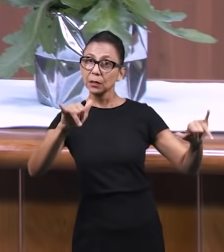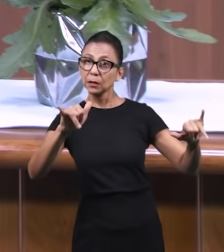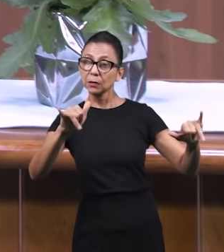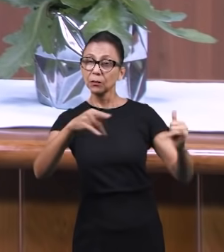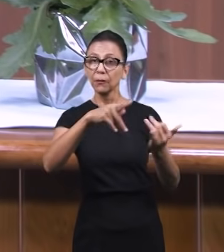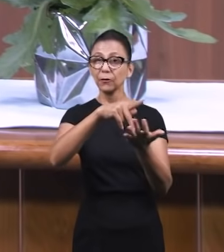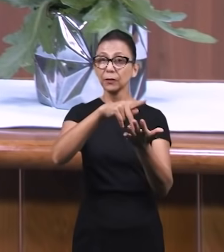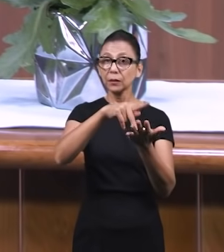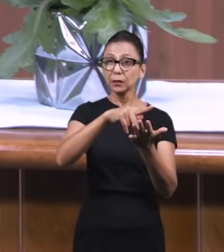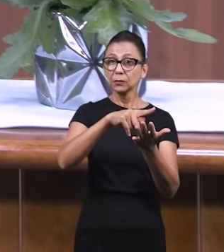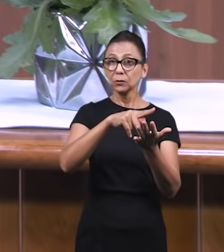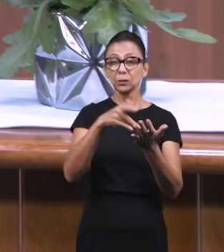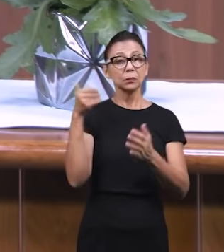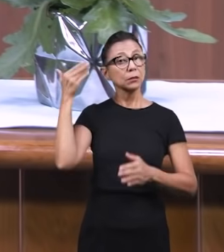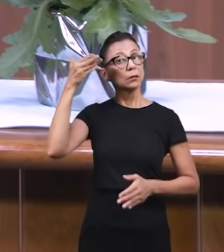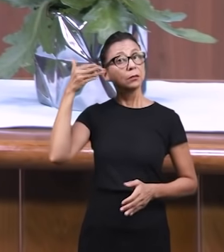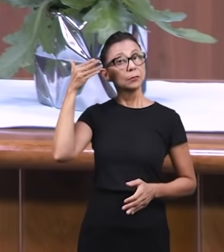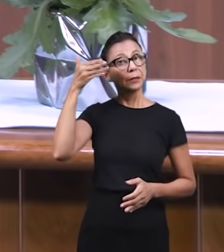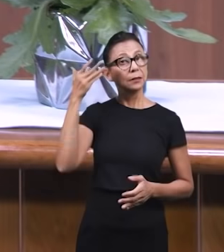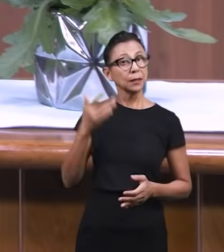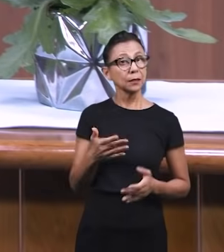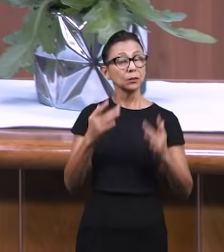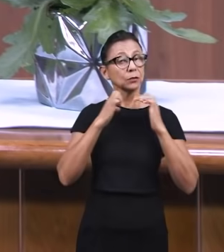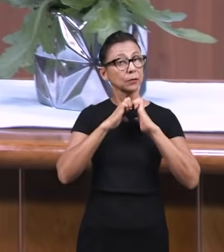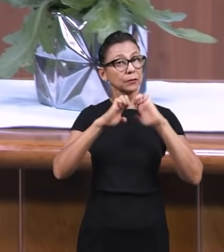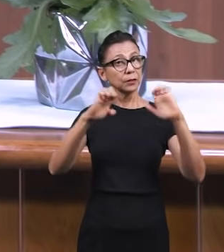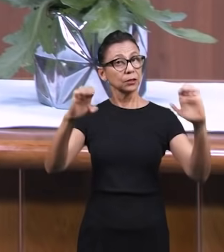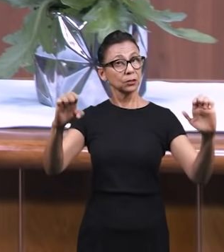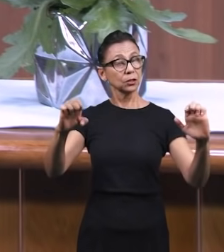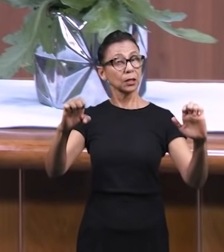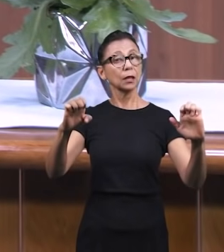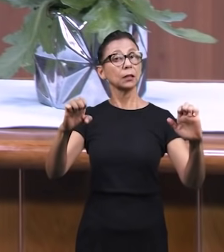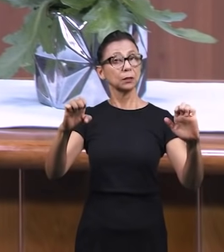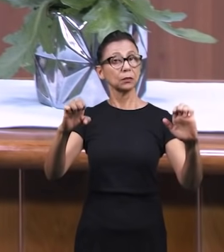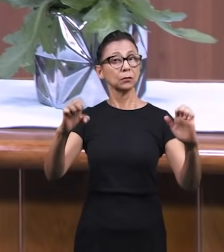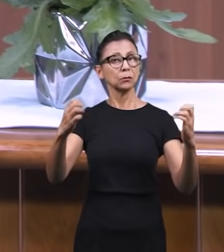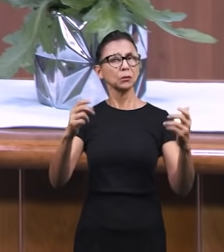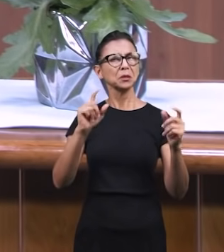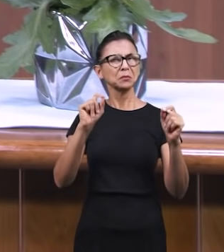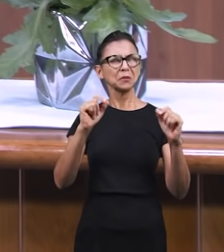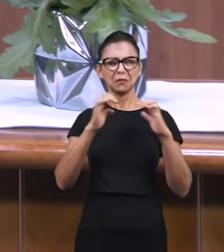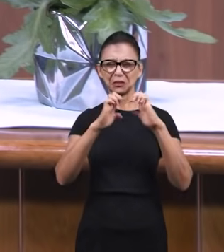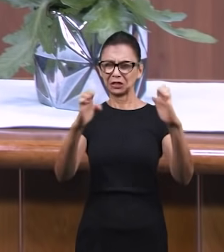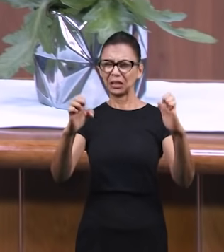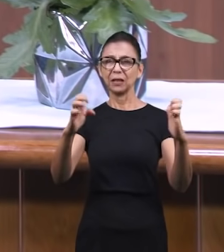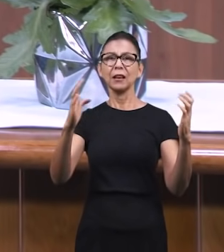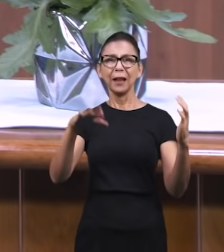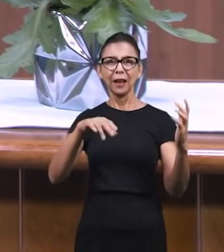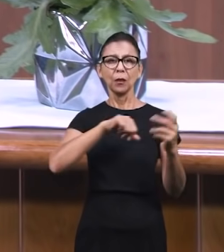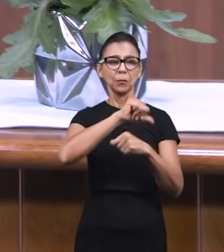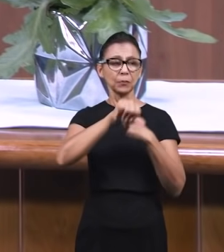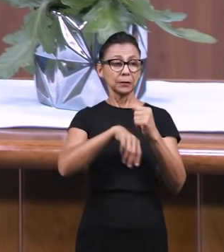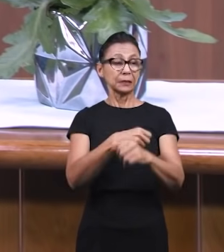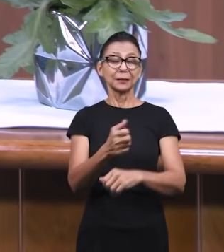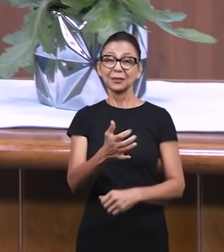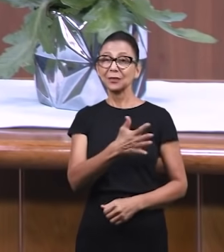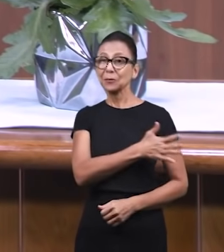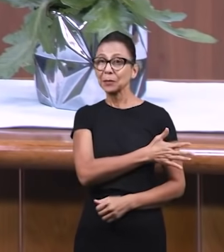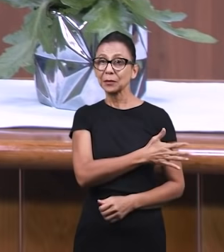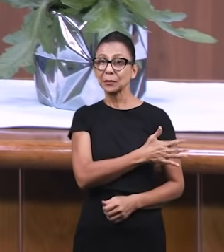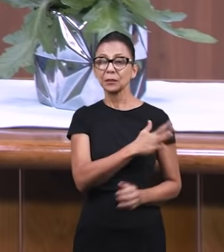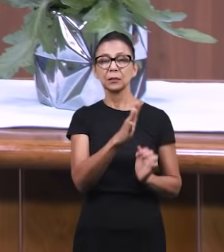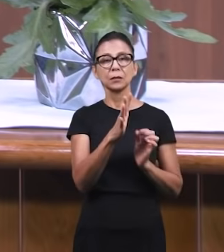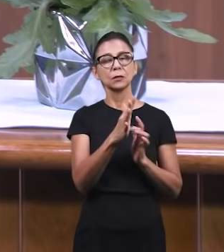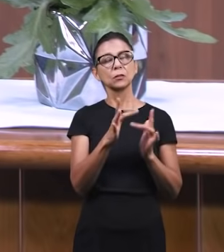lhes anunciando um evangelho, uma nova forma de vida. Jesus disse assim, eu sou o caminho, a